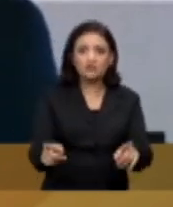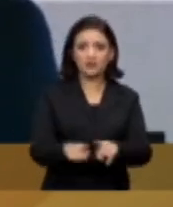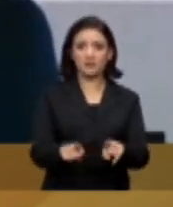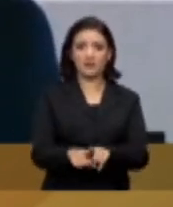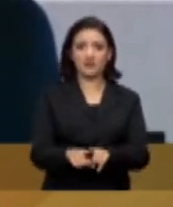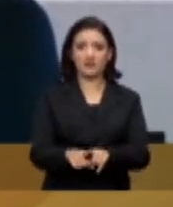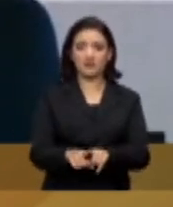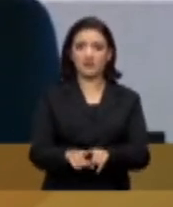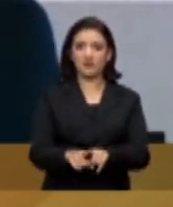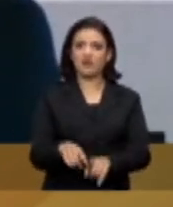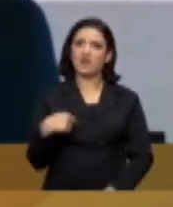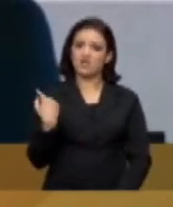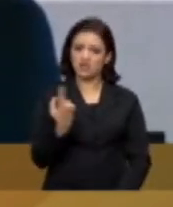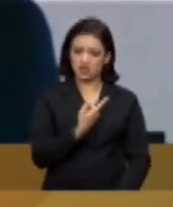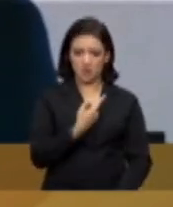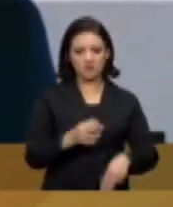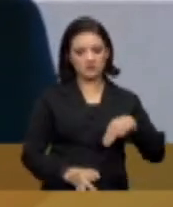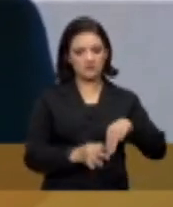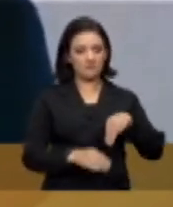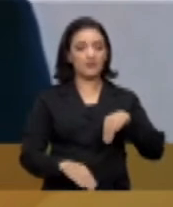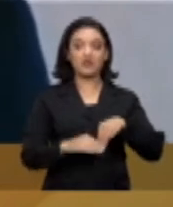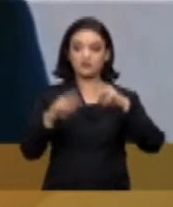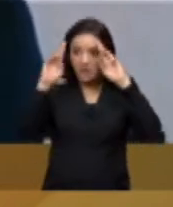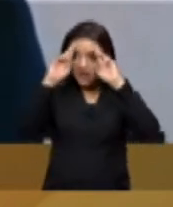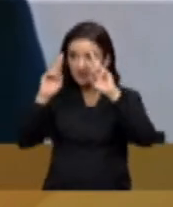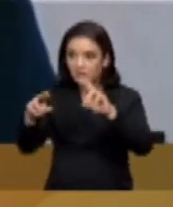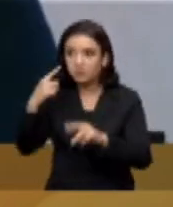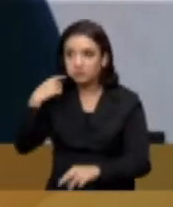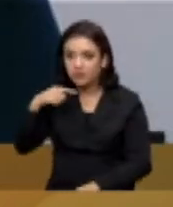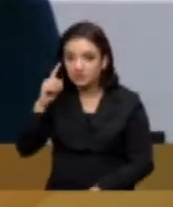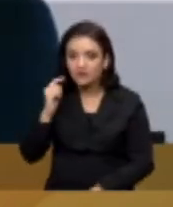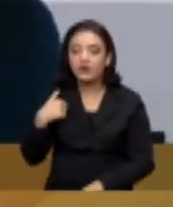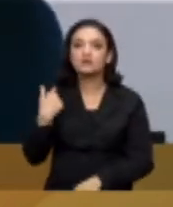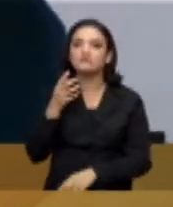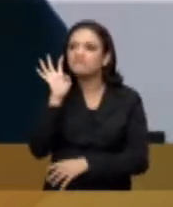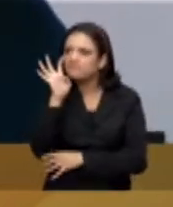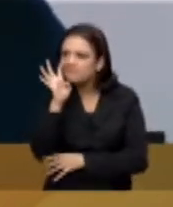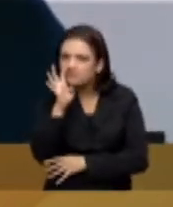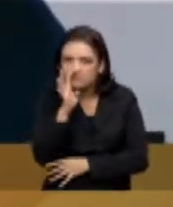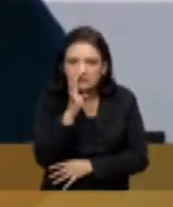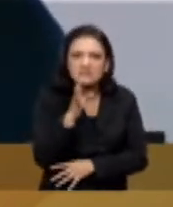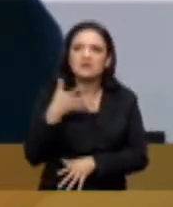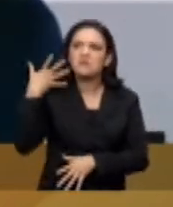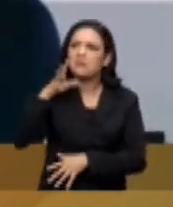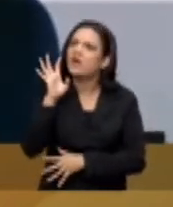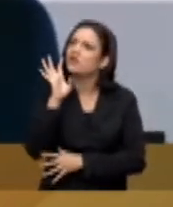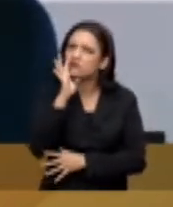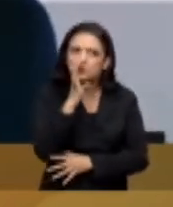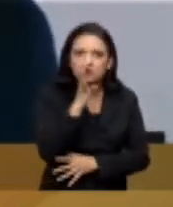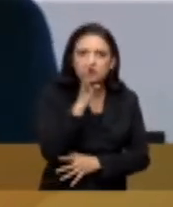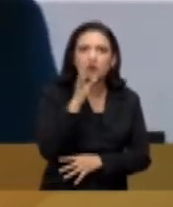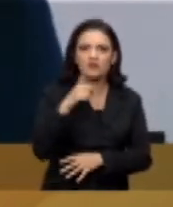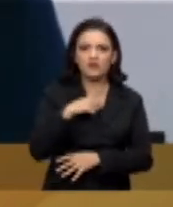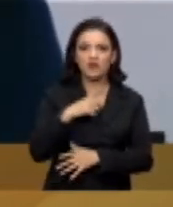todo o respeito do tribunal, nós ouvimos com atenção as sustentações orais,